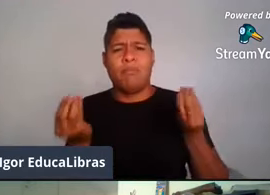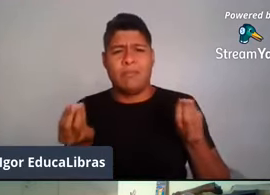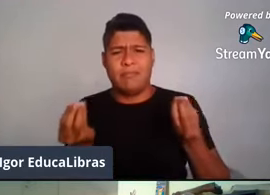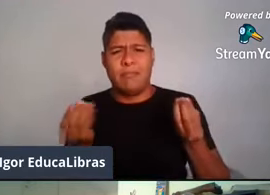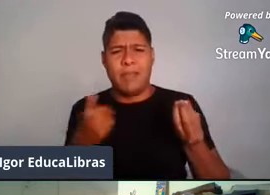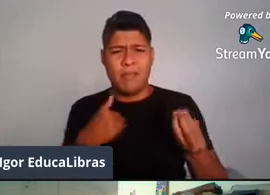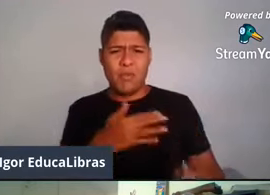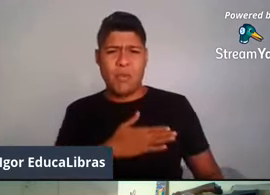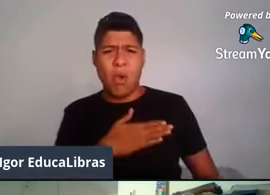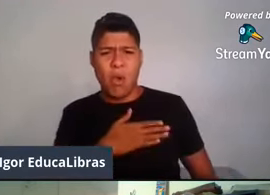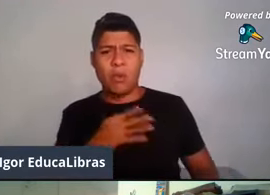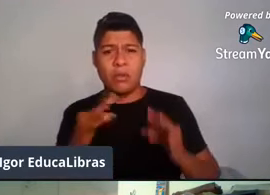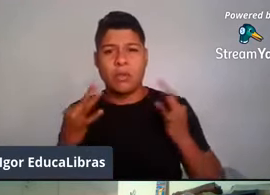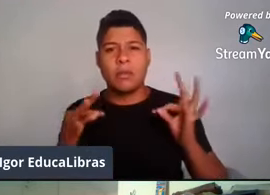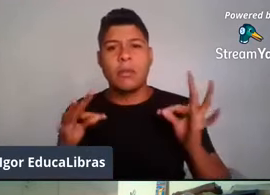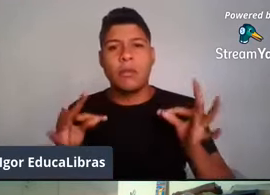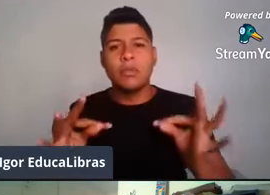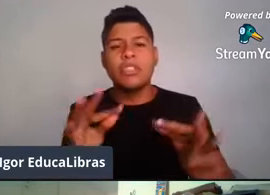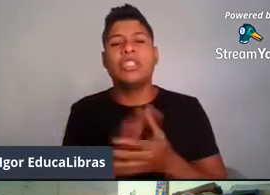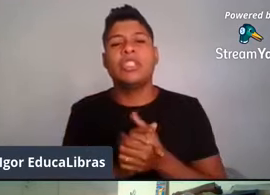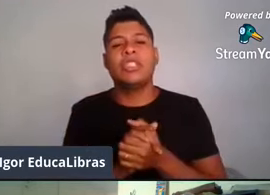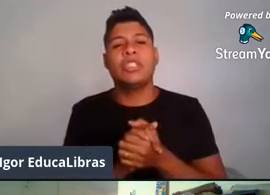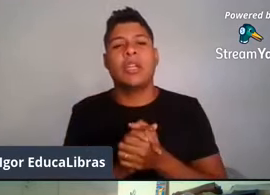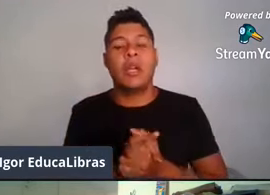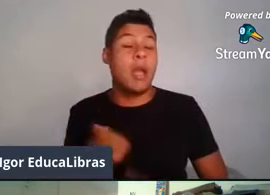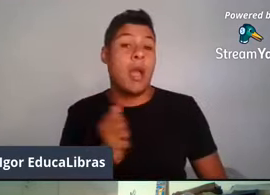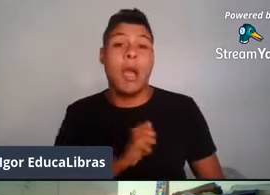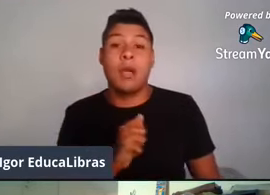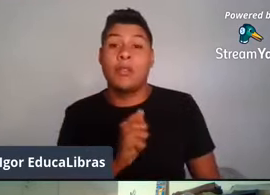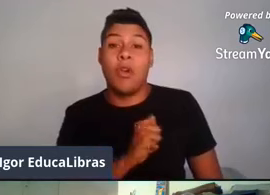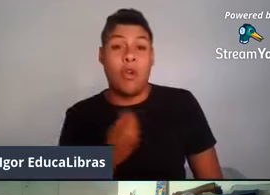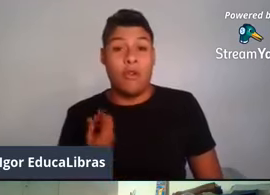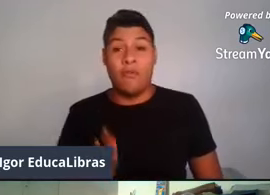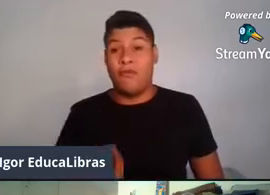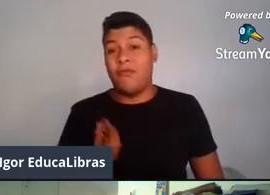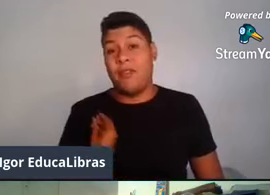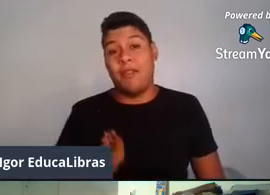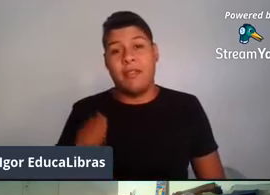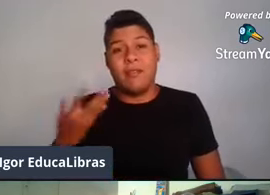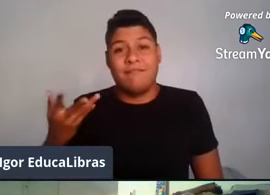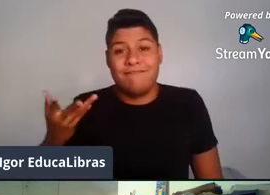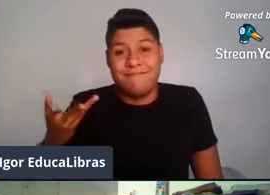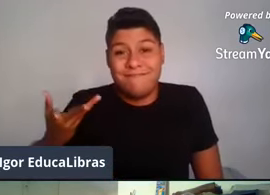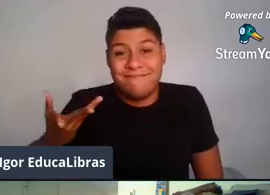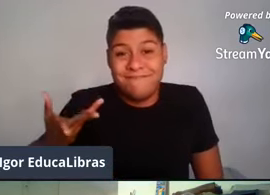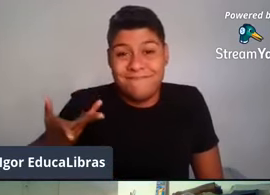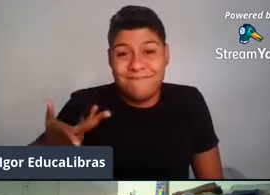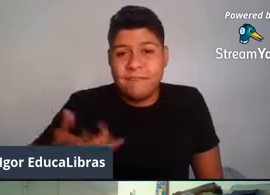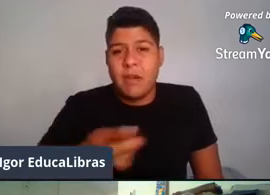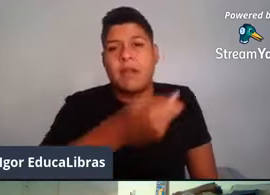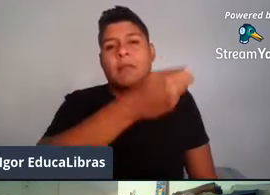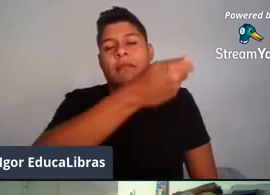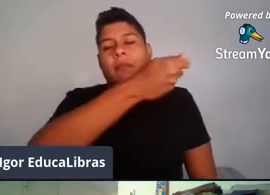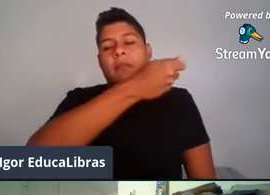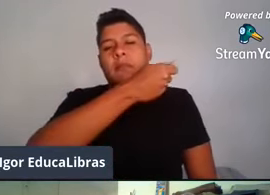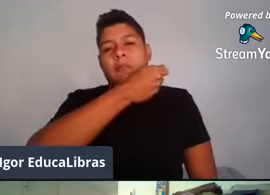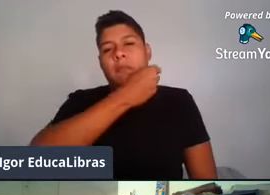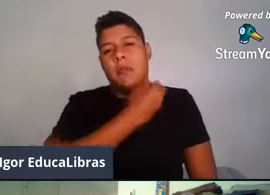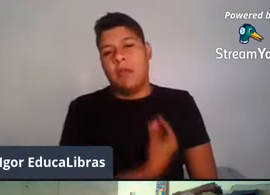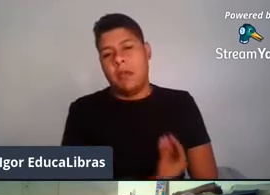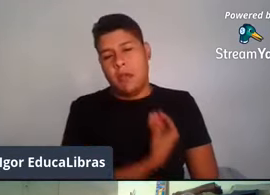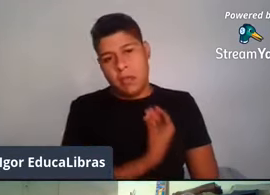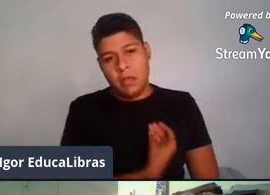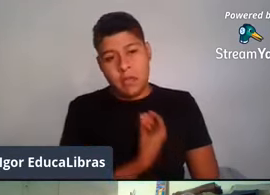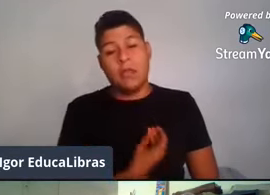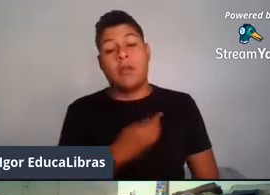goste de tecnologia, e né, eu adoro, acho que a vida não dá para ser mais sem ela, e infelizmente não mas